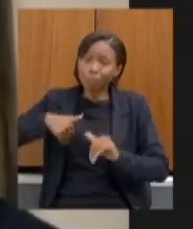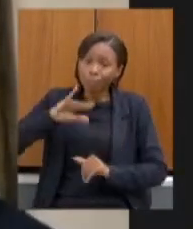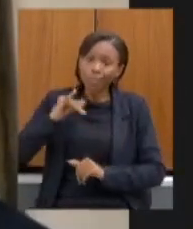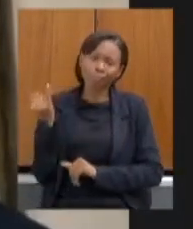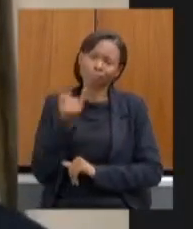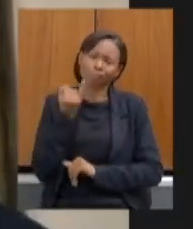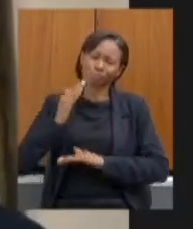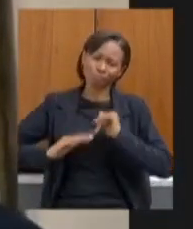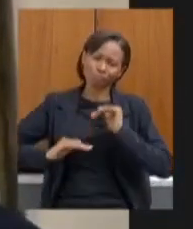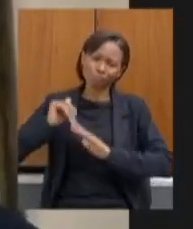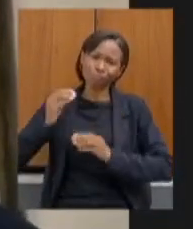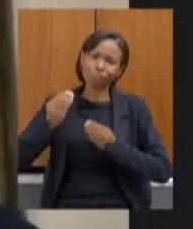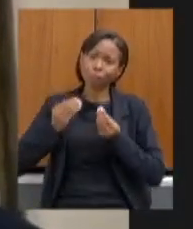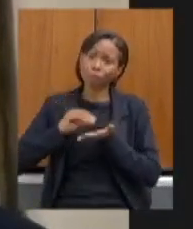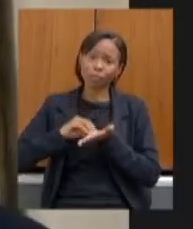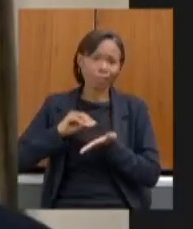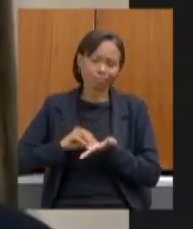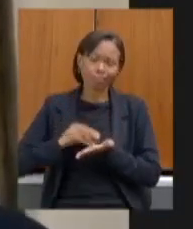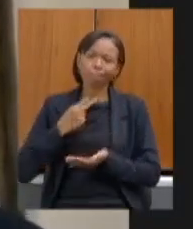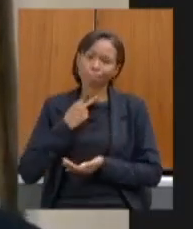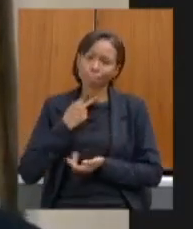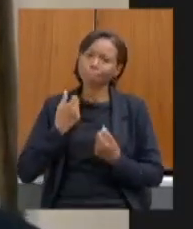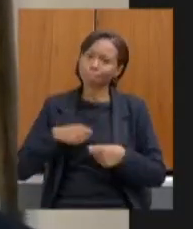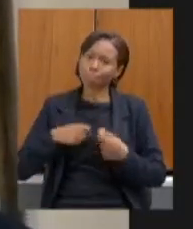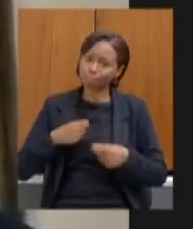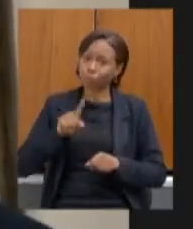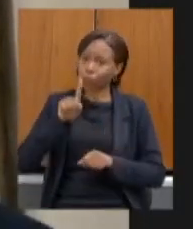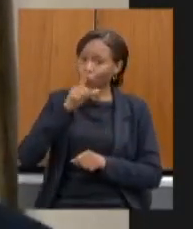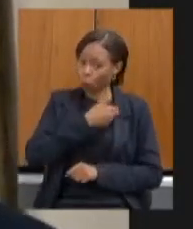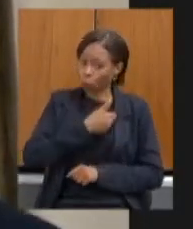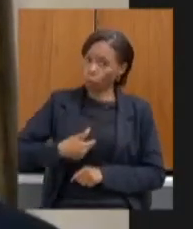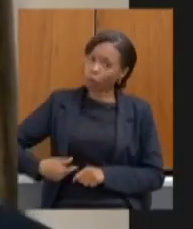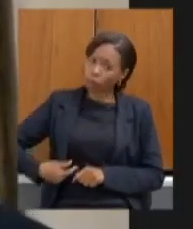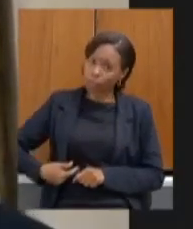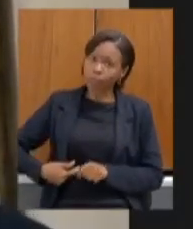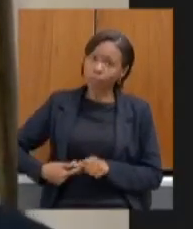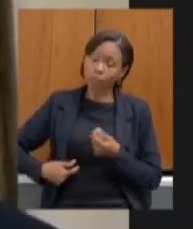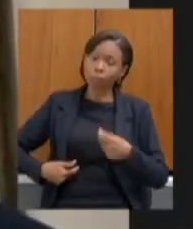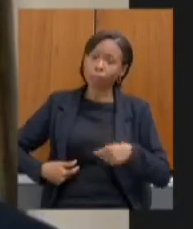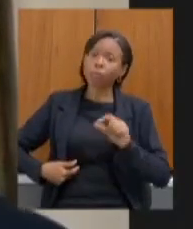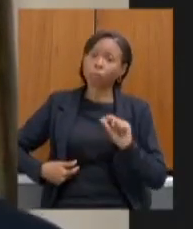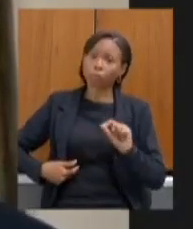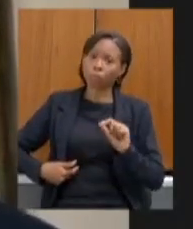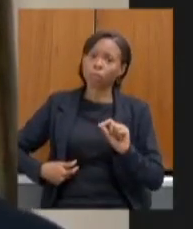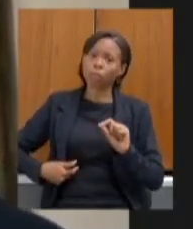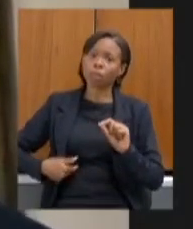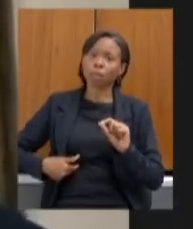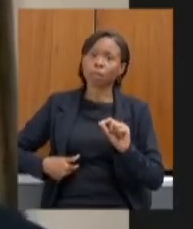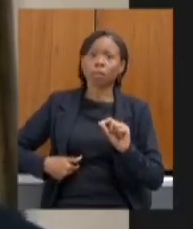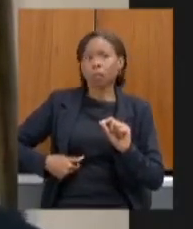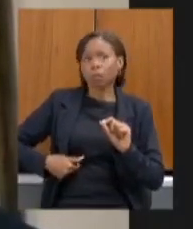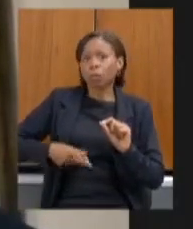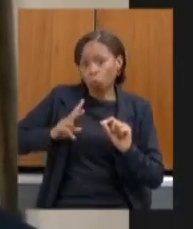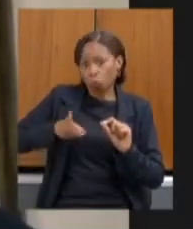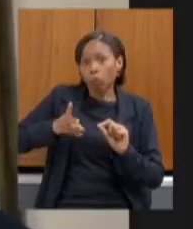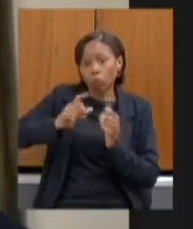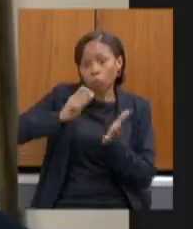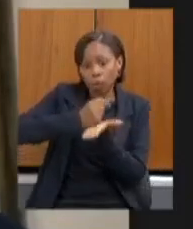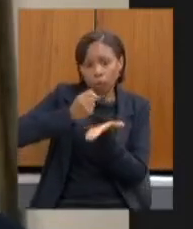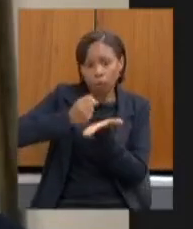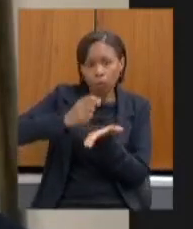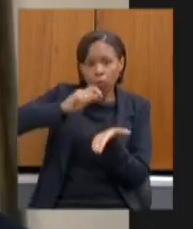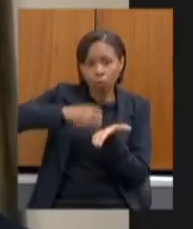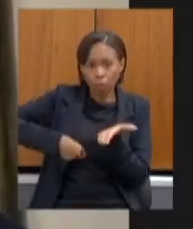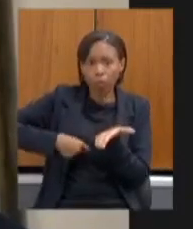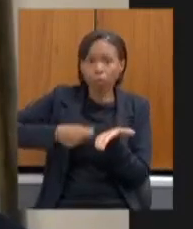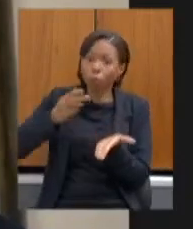possa rever essa decisão de romper, ou de romper não, de aceitar o terno dos contratos agora em dezembro.